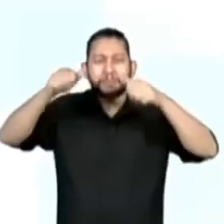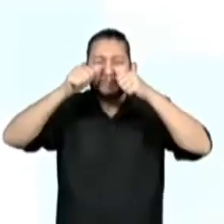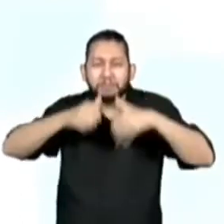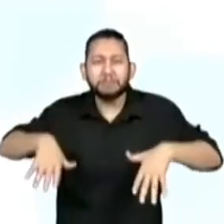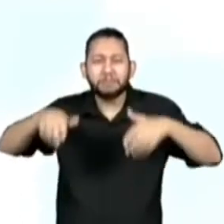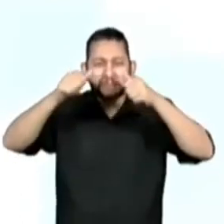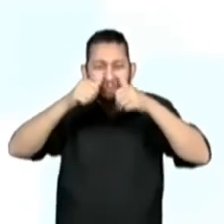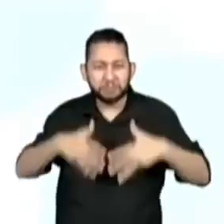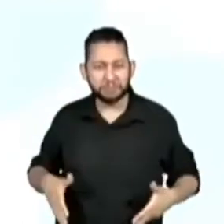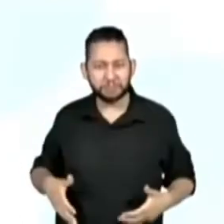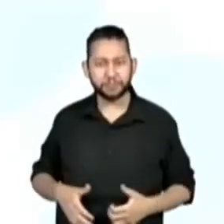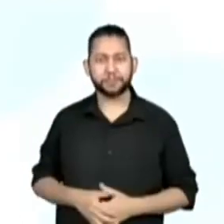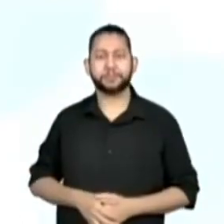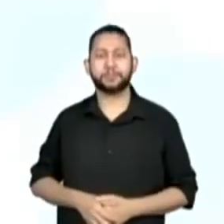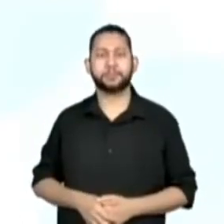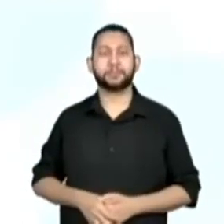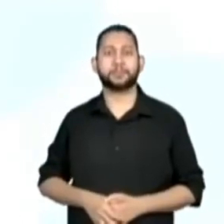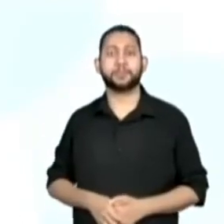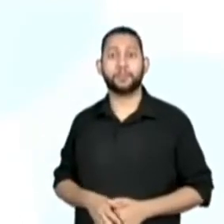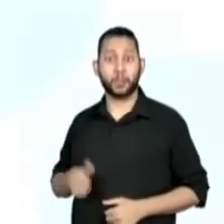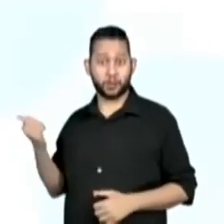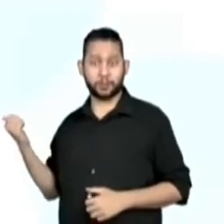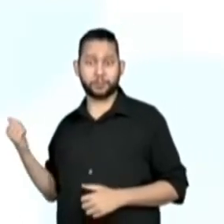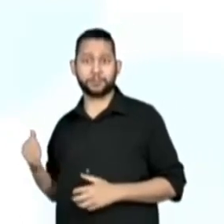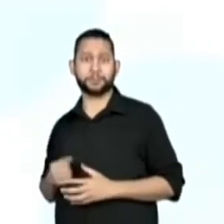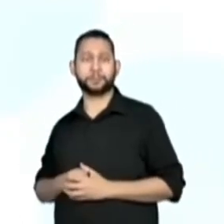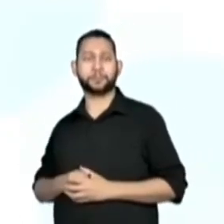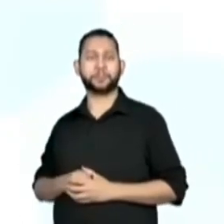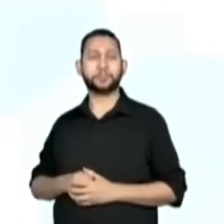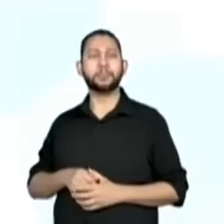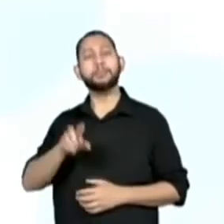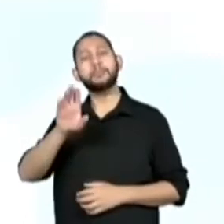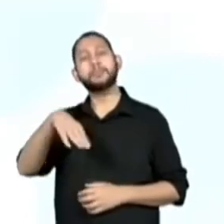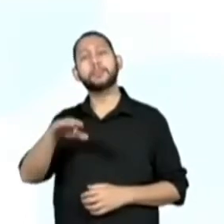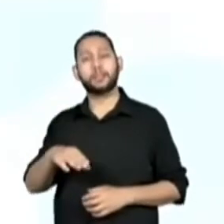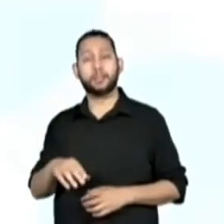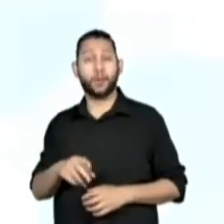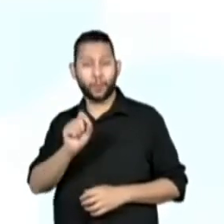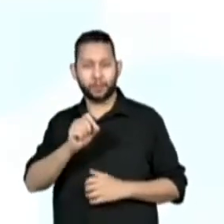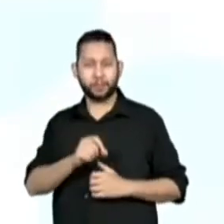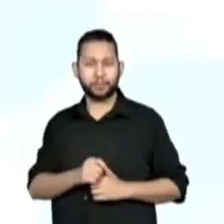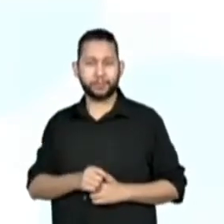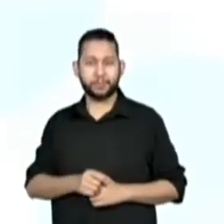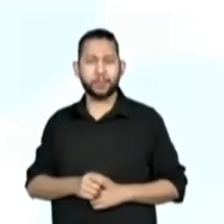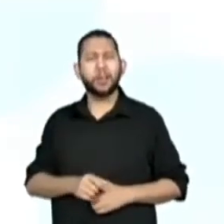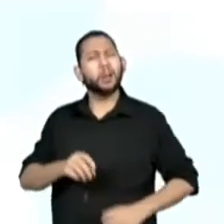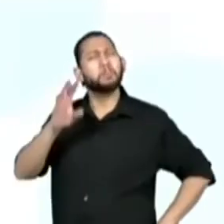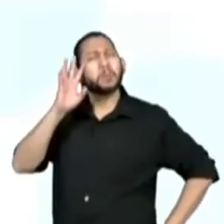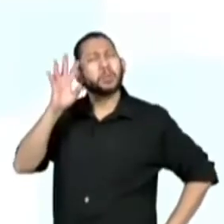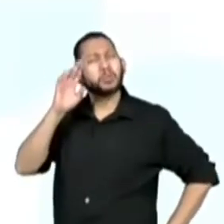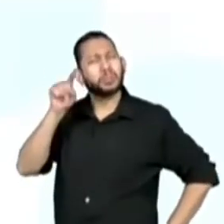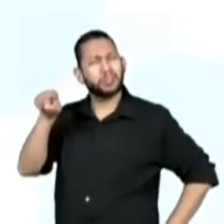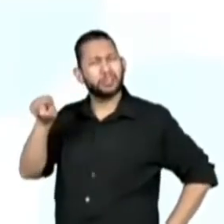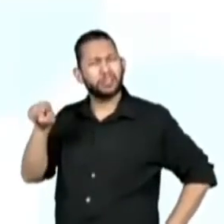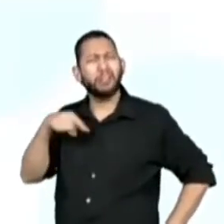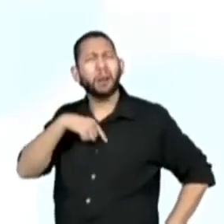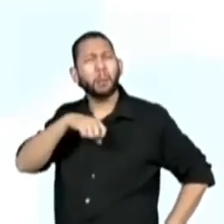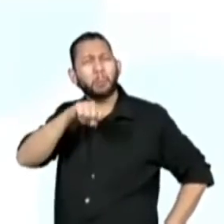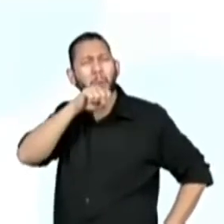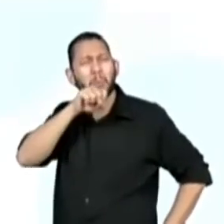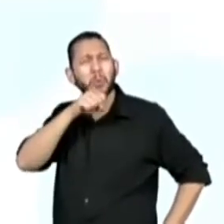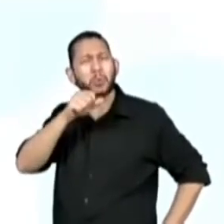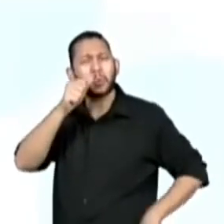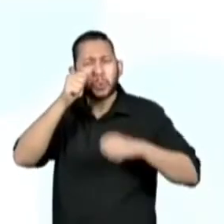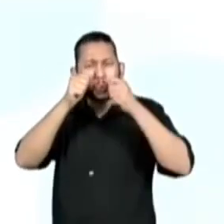Aqui, nessa parte aqui, ó, imaginem o quanto a cabra chorou pelos seus pequeninos.